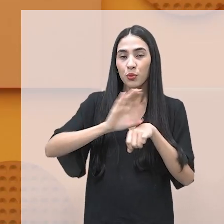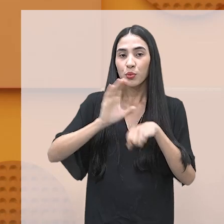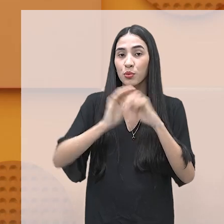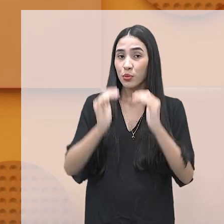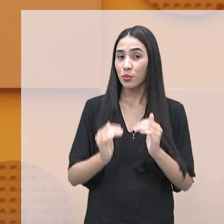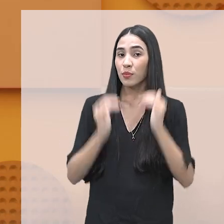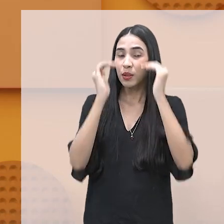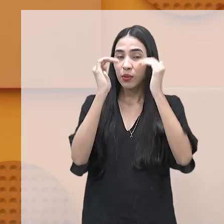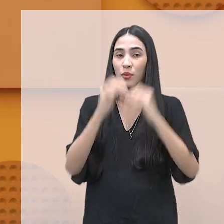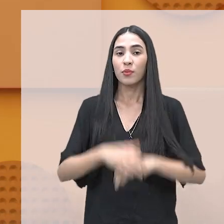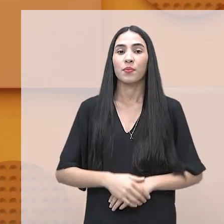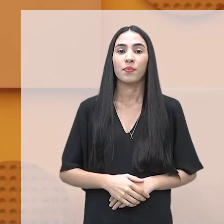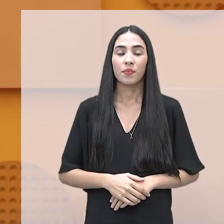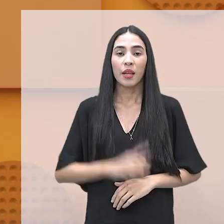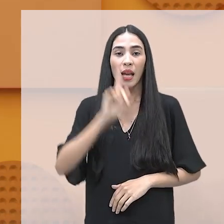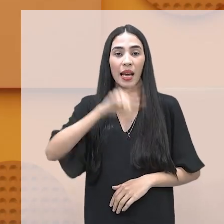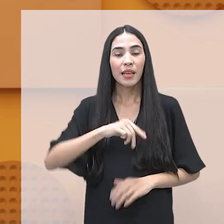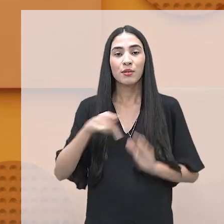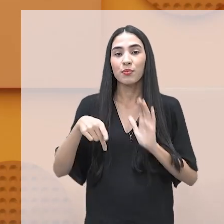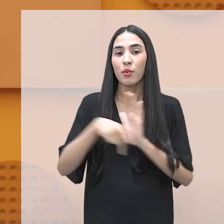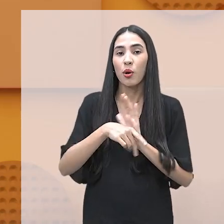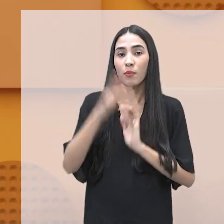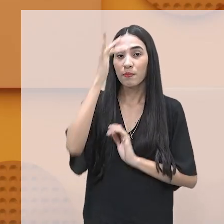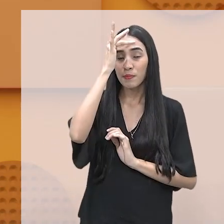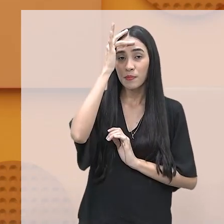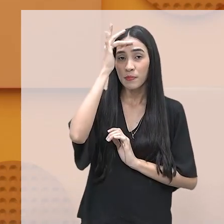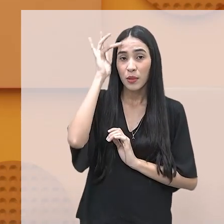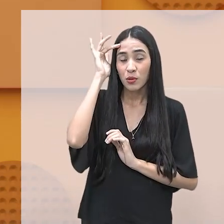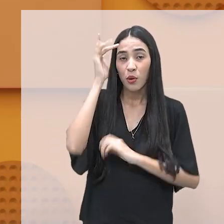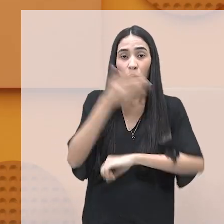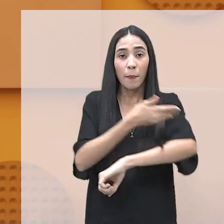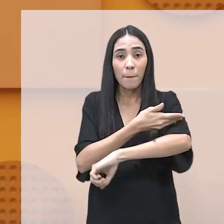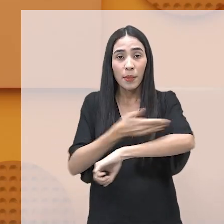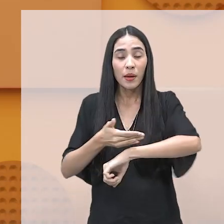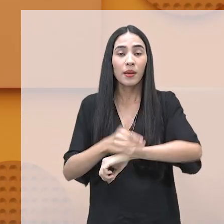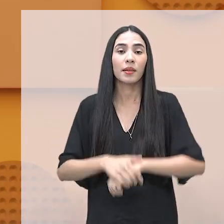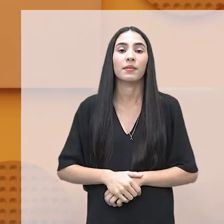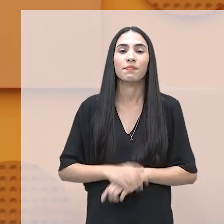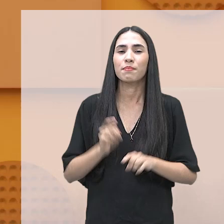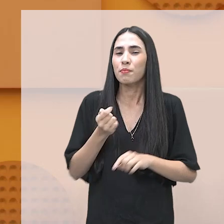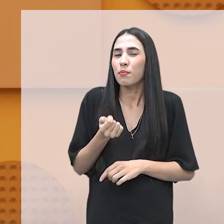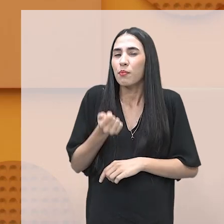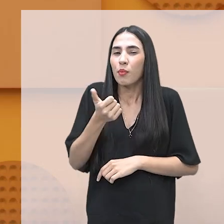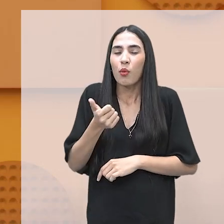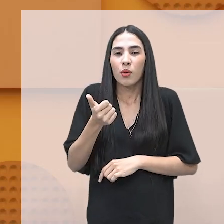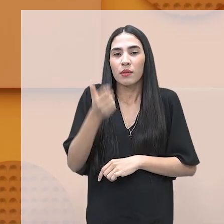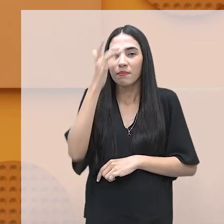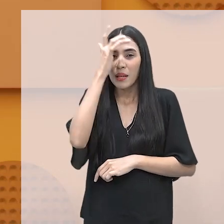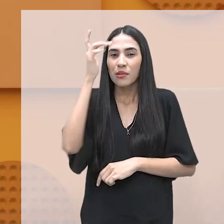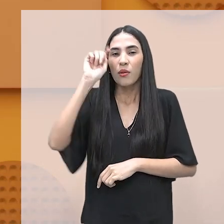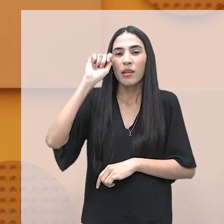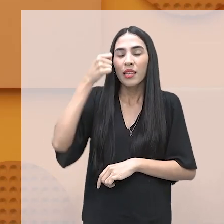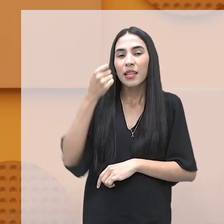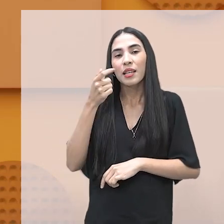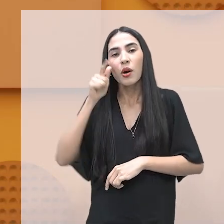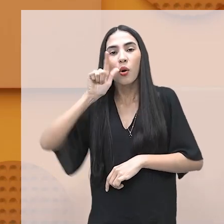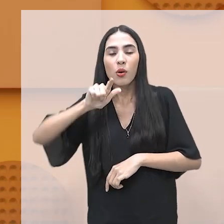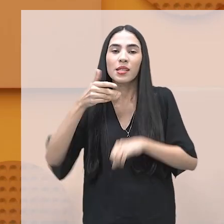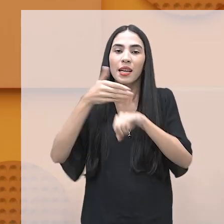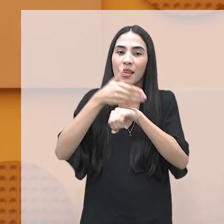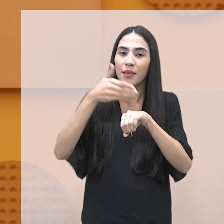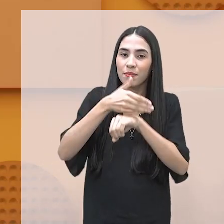elite são ocupados por indivíduos brancos e pouquíssimas pessoas negras conseguem